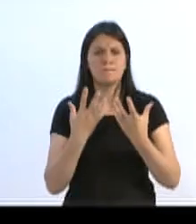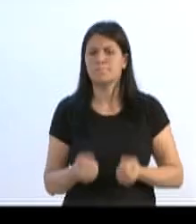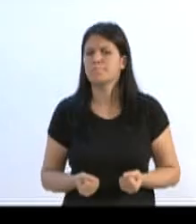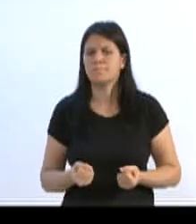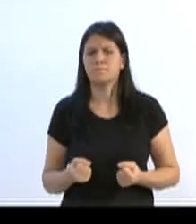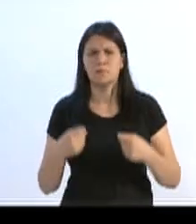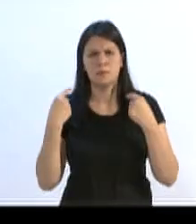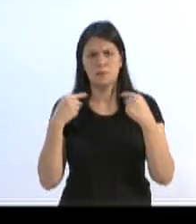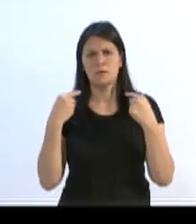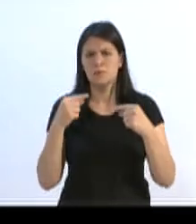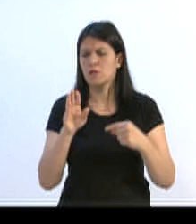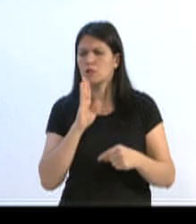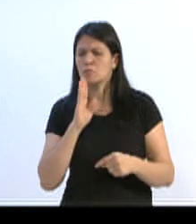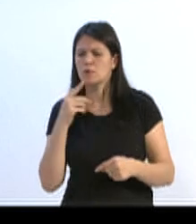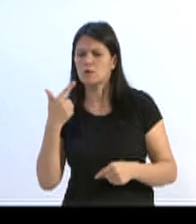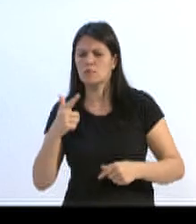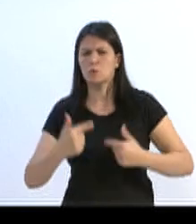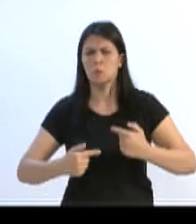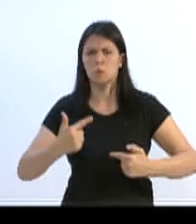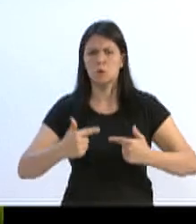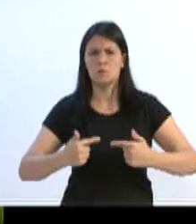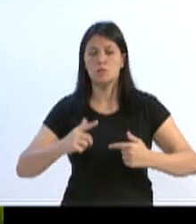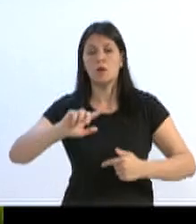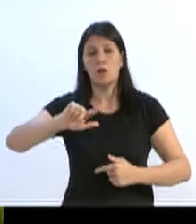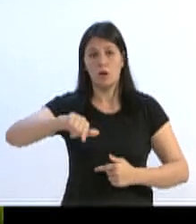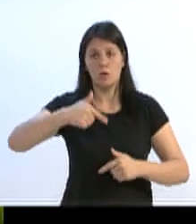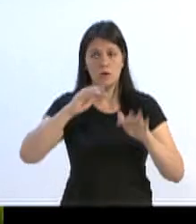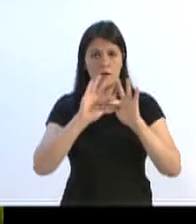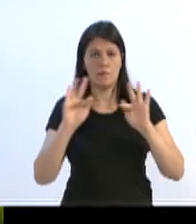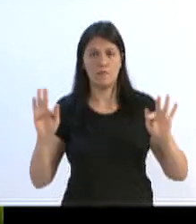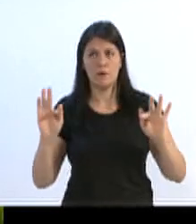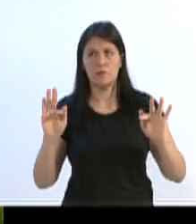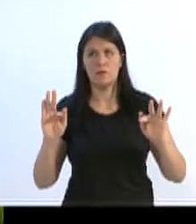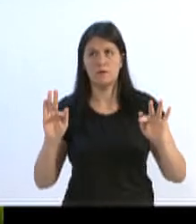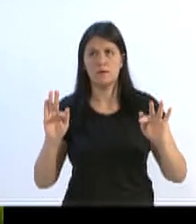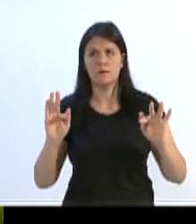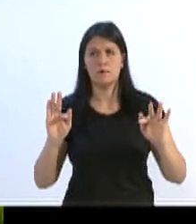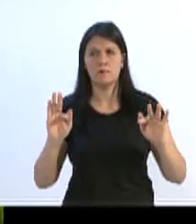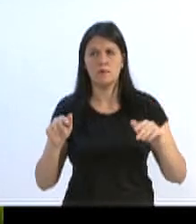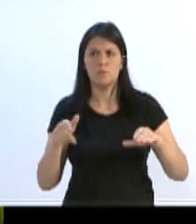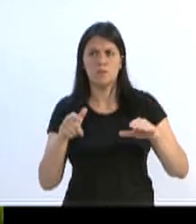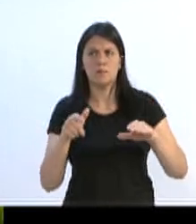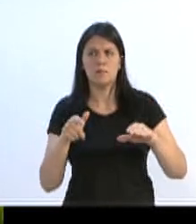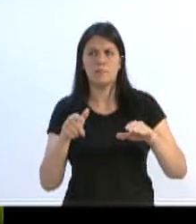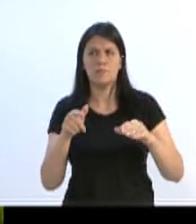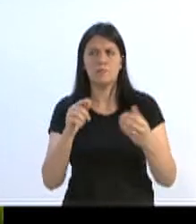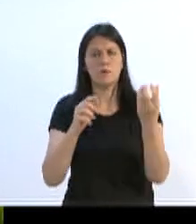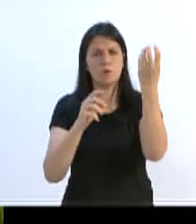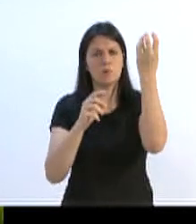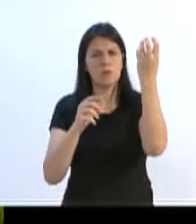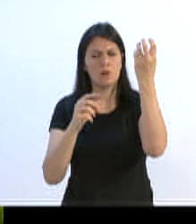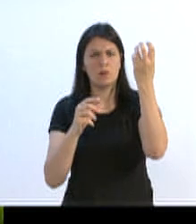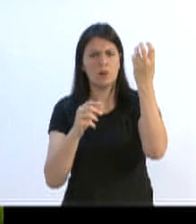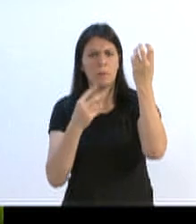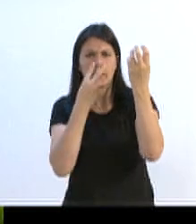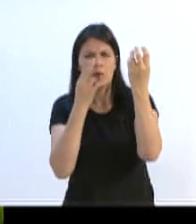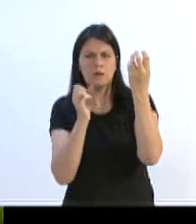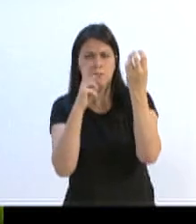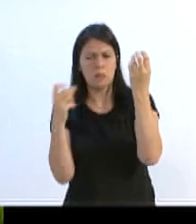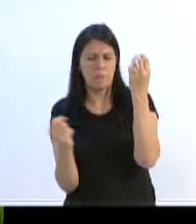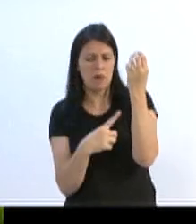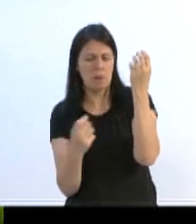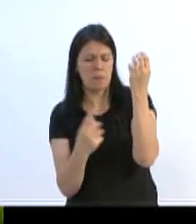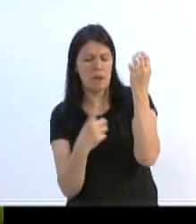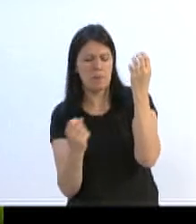de quem não conhece suas lutas ea outra é a pec da fruta o que mais leva pedrada então estou convivendo bastante com essas duas